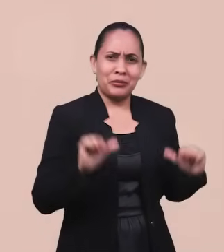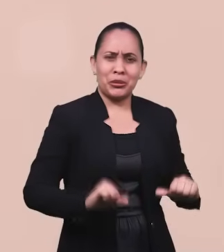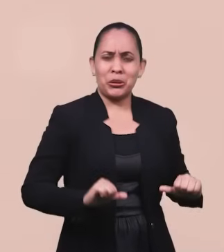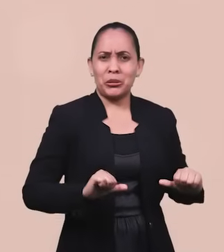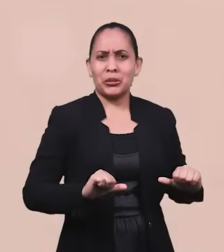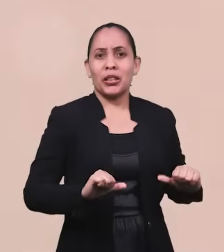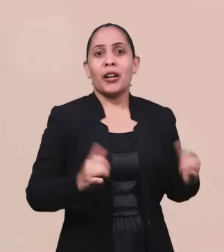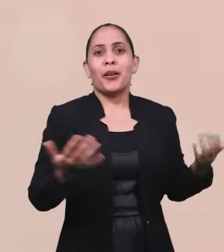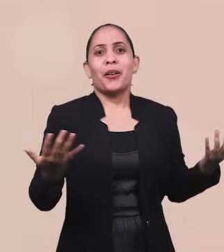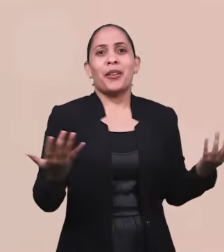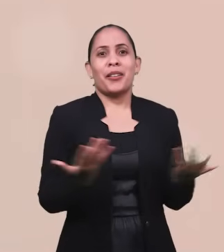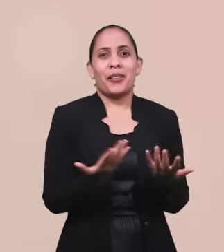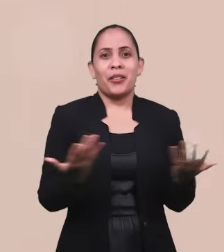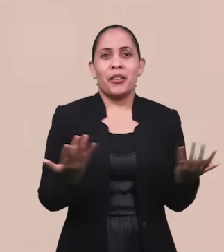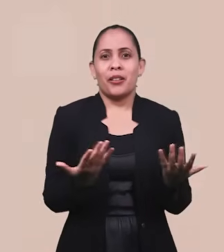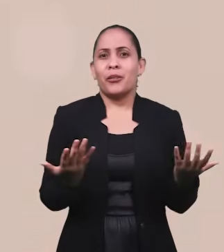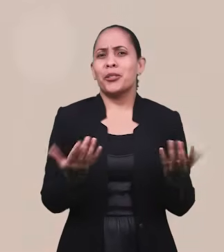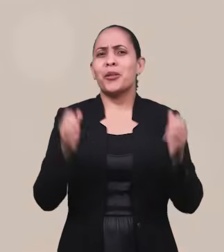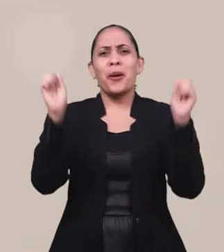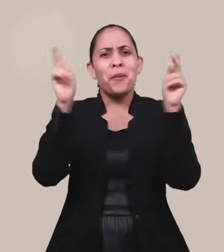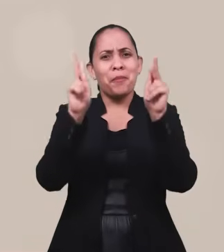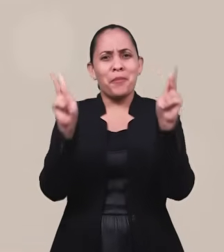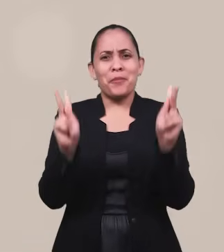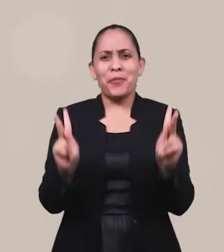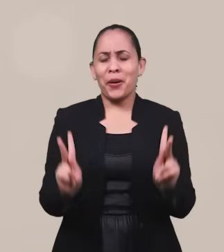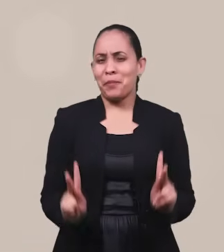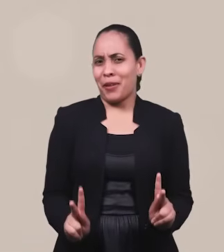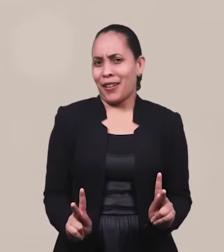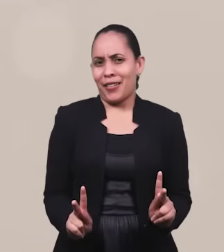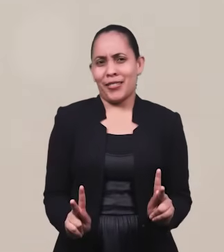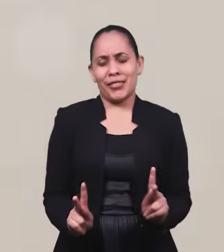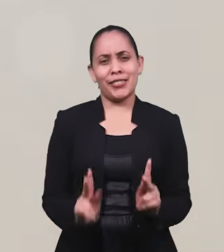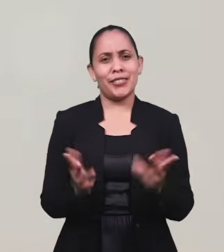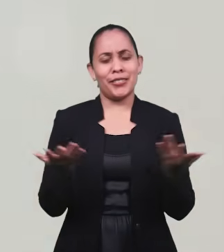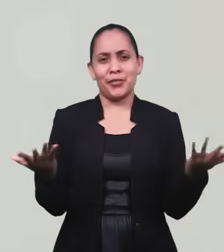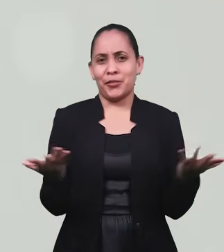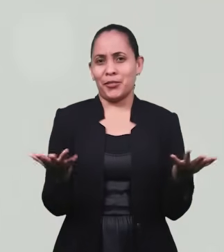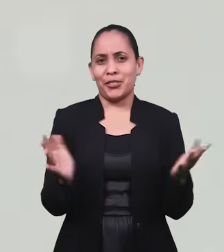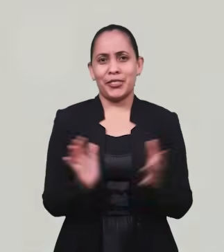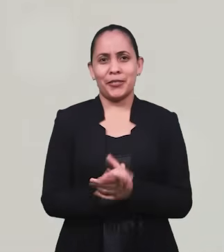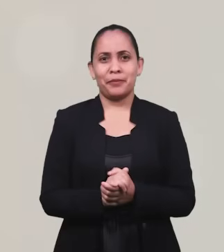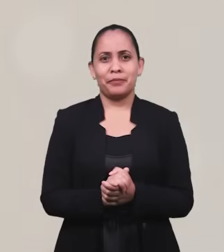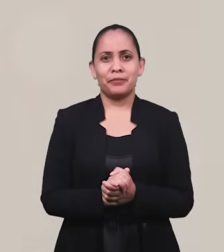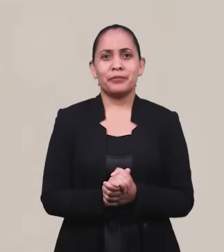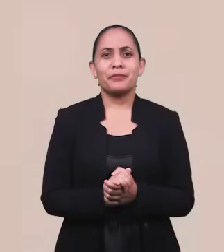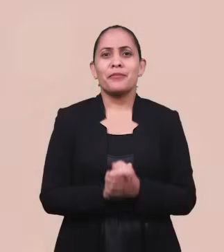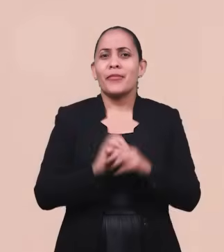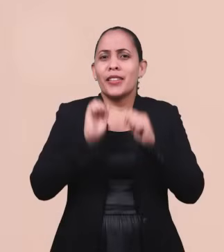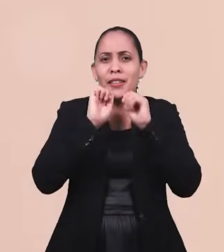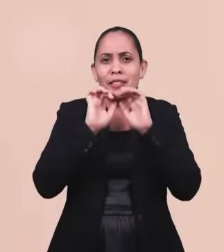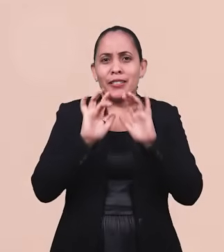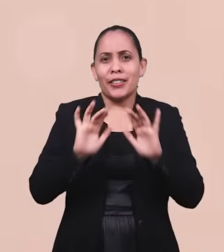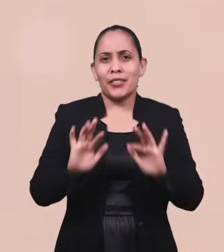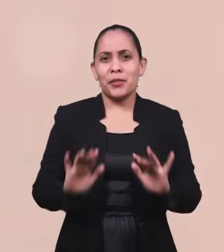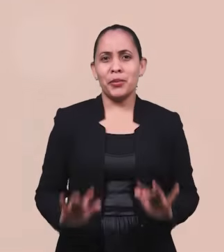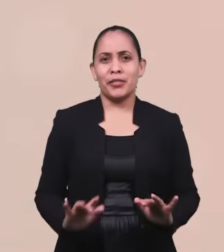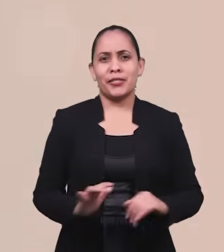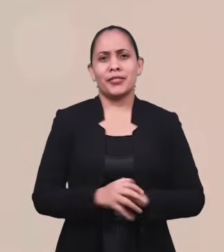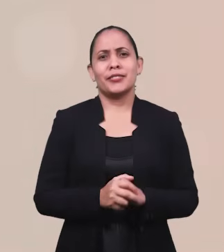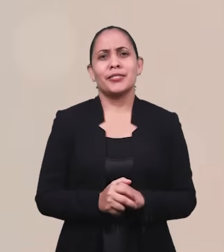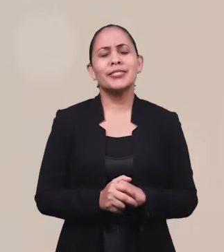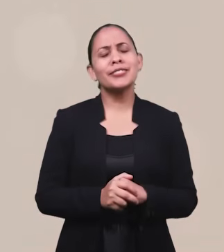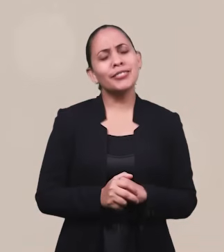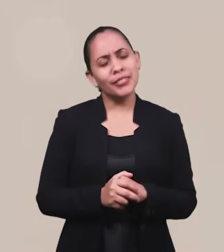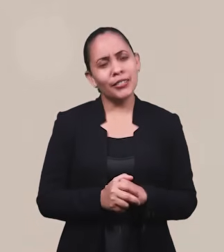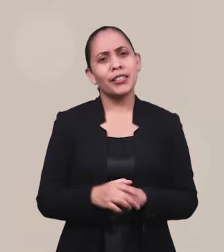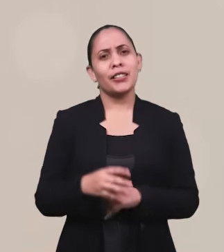é um céu. De tanto eu buscar, orar, perseverar, Eu tive muita experiência, na